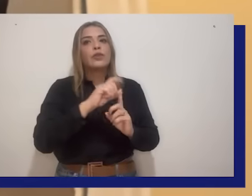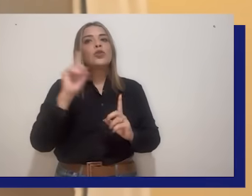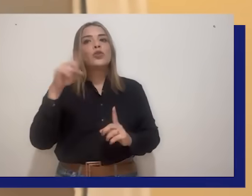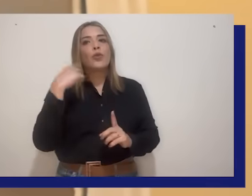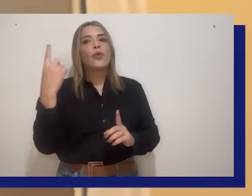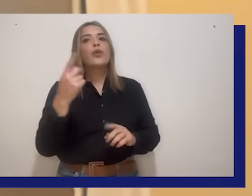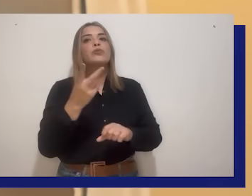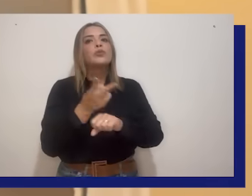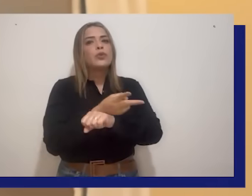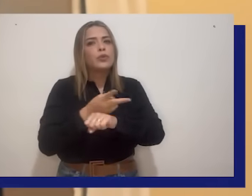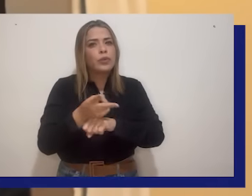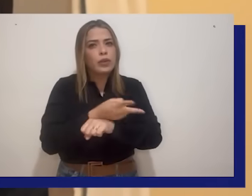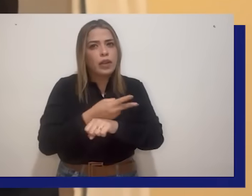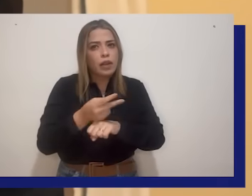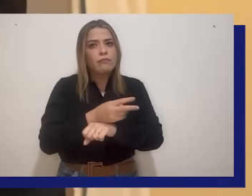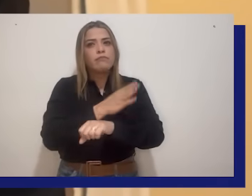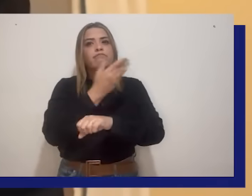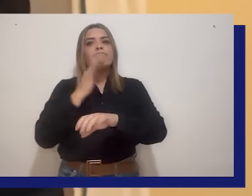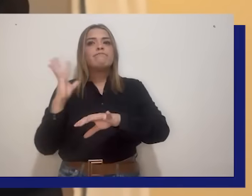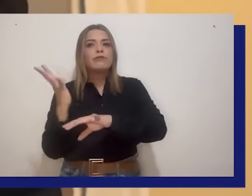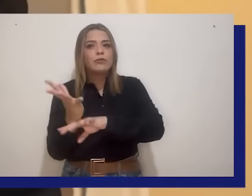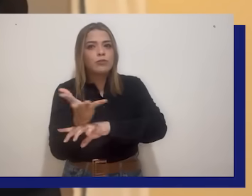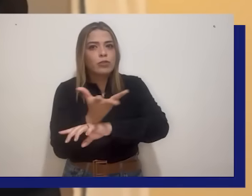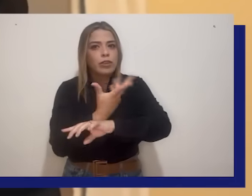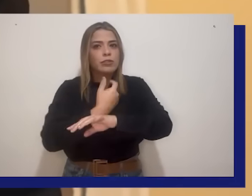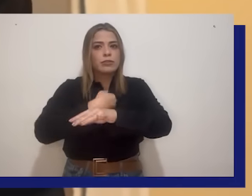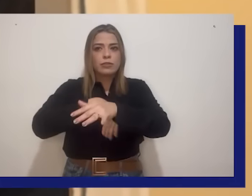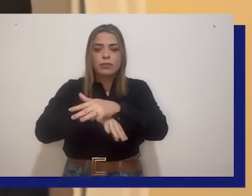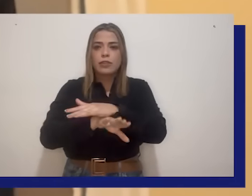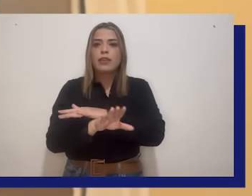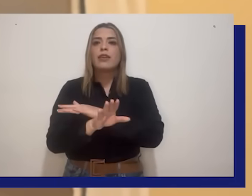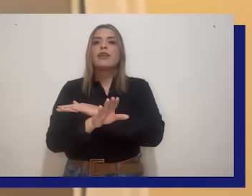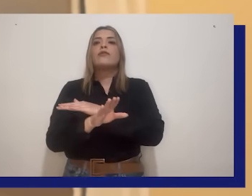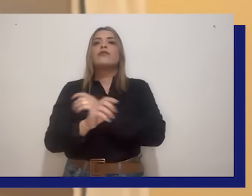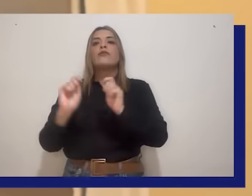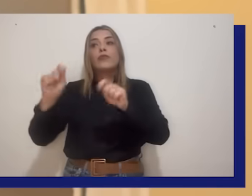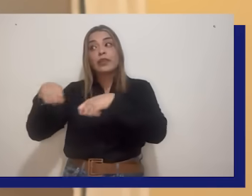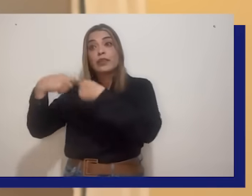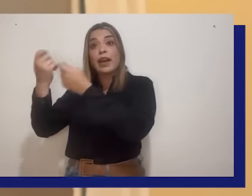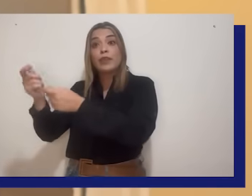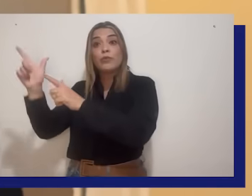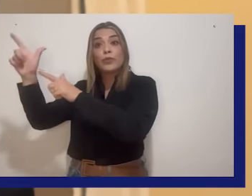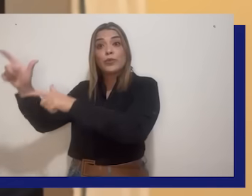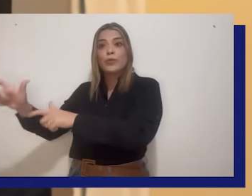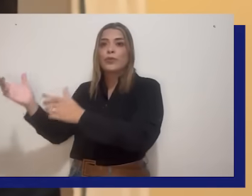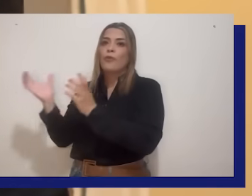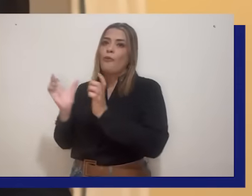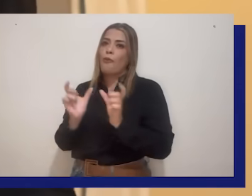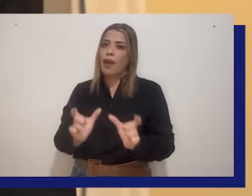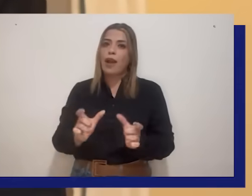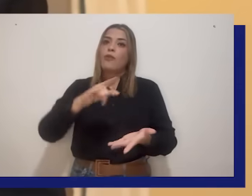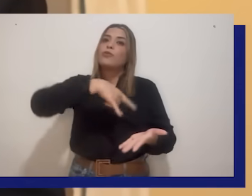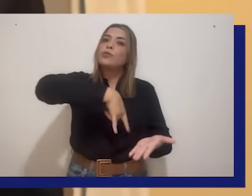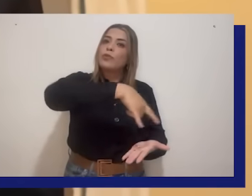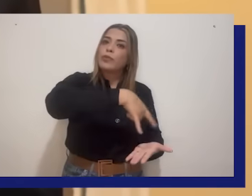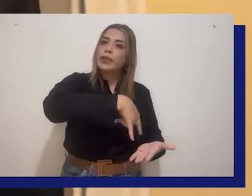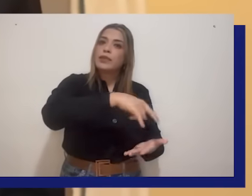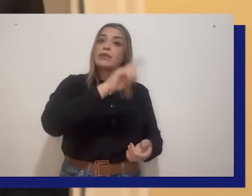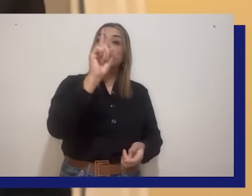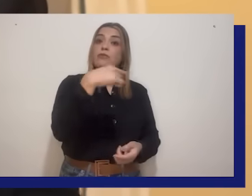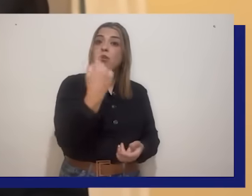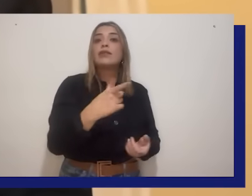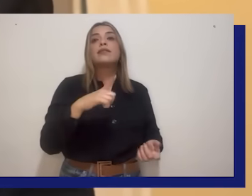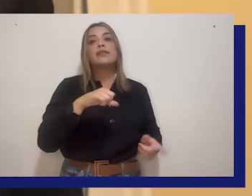né, o acervo que foi doado, incorporado, vindo da Fundação Romão Duarte, a documentação que já estava aqui no museu, enfim, conjugar o